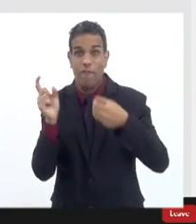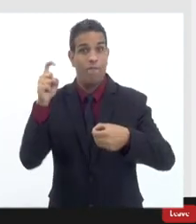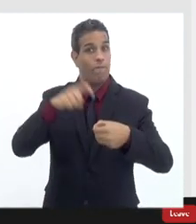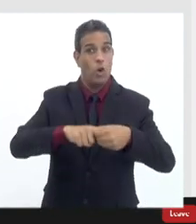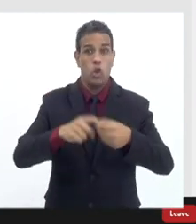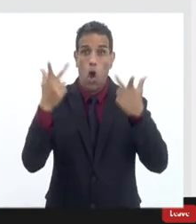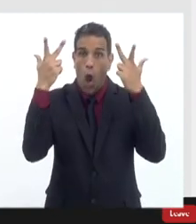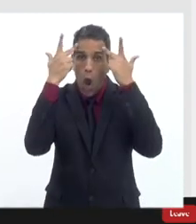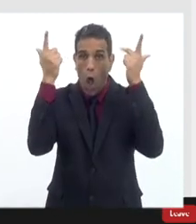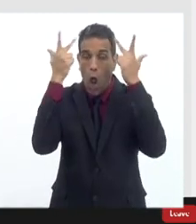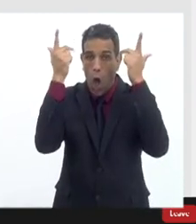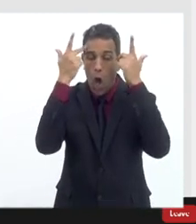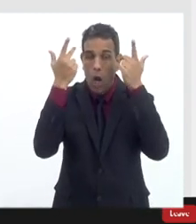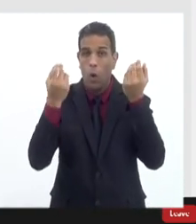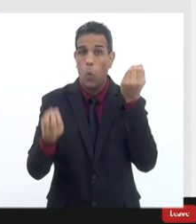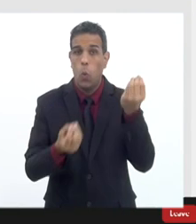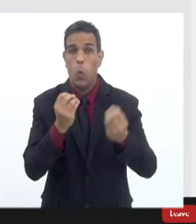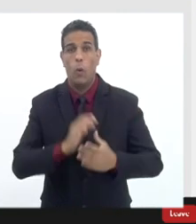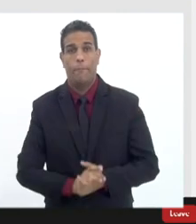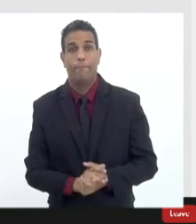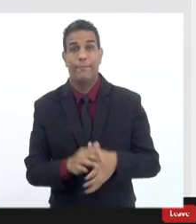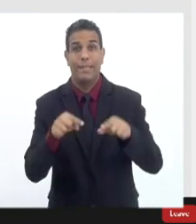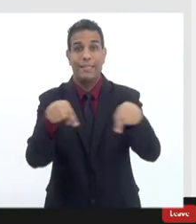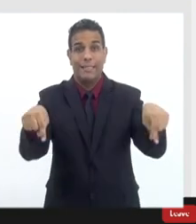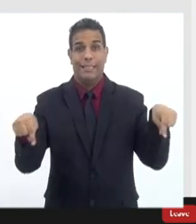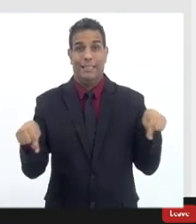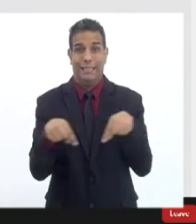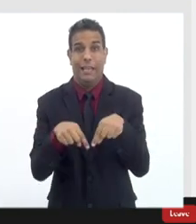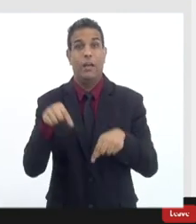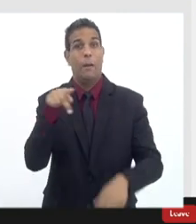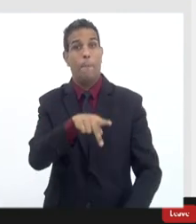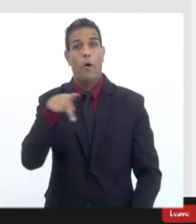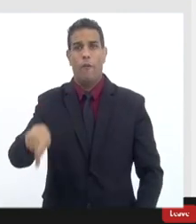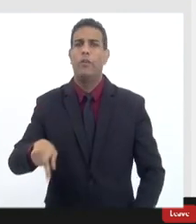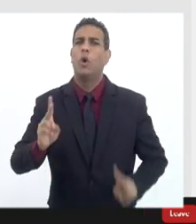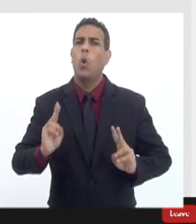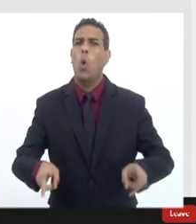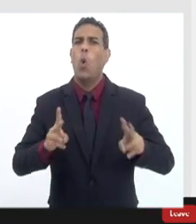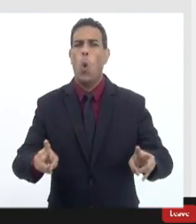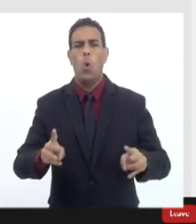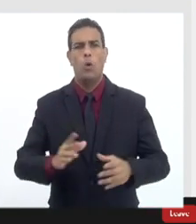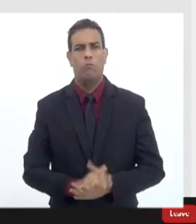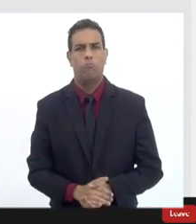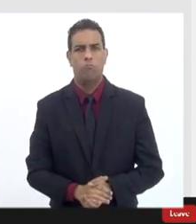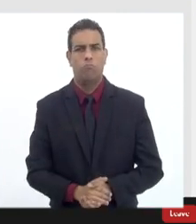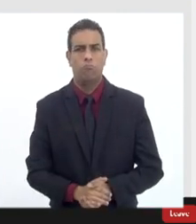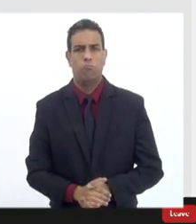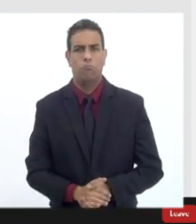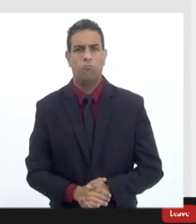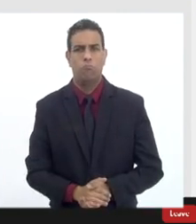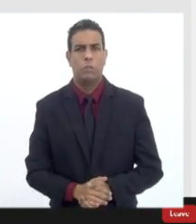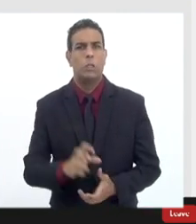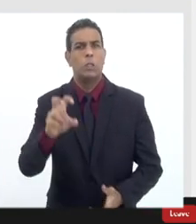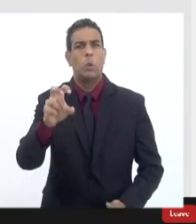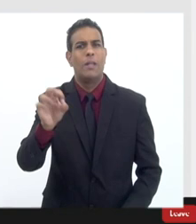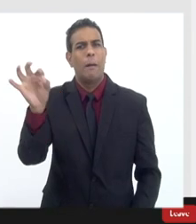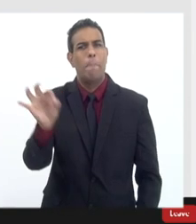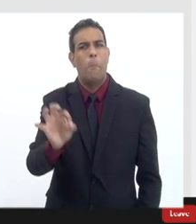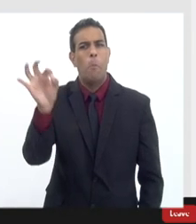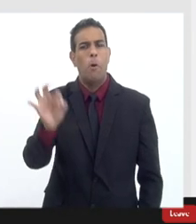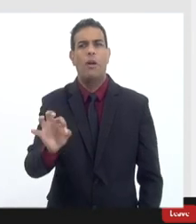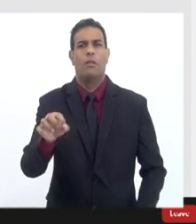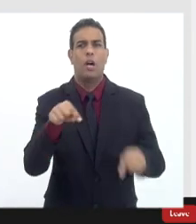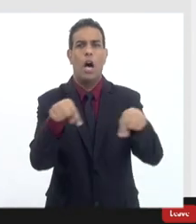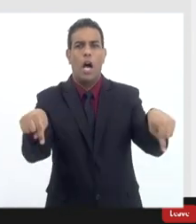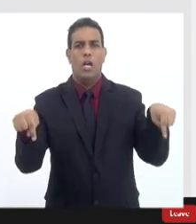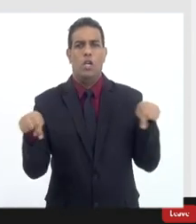né? Na sala dos professores isso ainda se agrava, né? Quase a metade da sala dos professores das